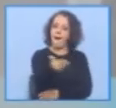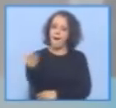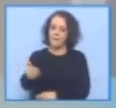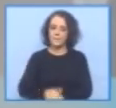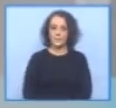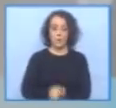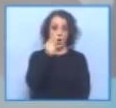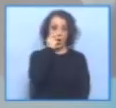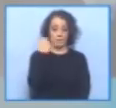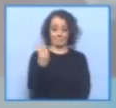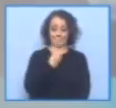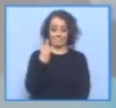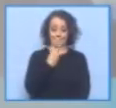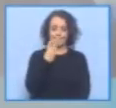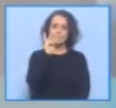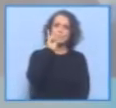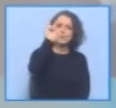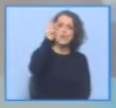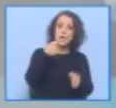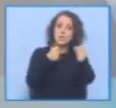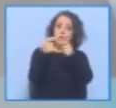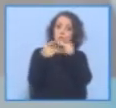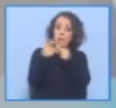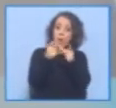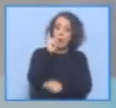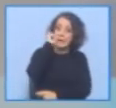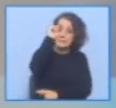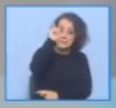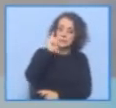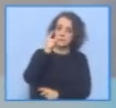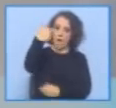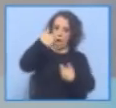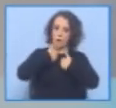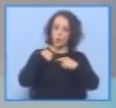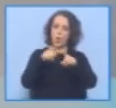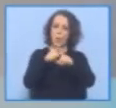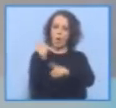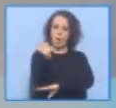uma estrela e esta estrela é o seu ponto de orientação.